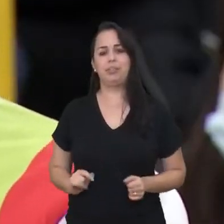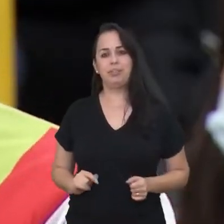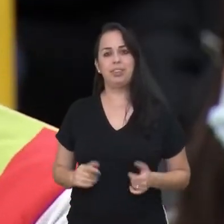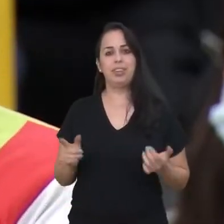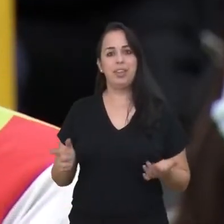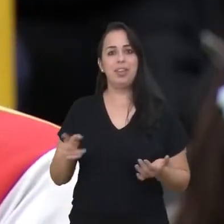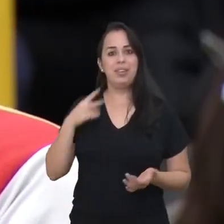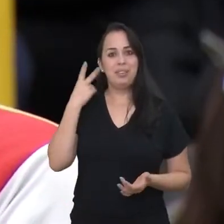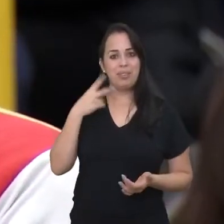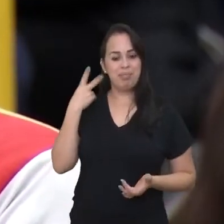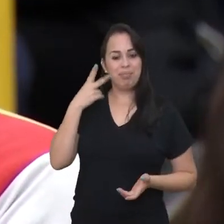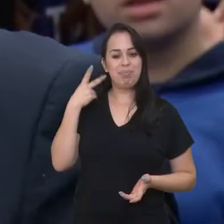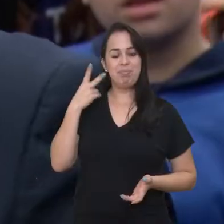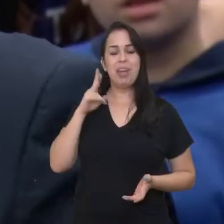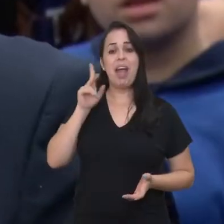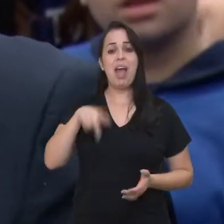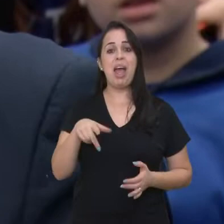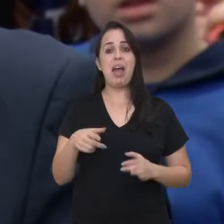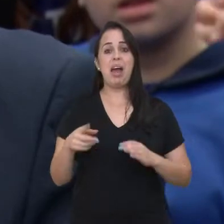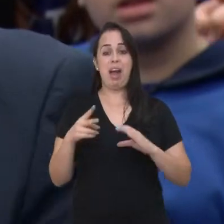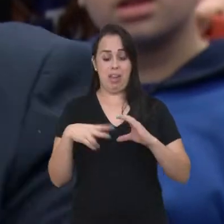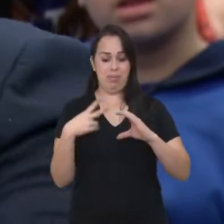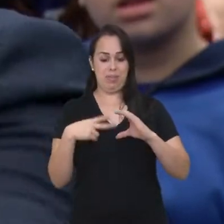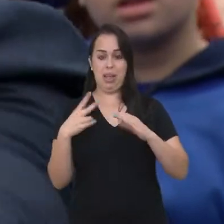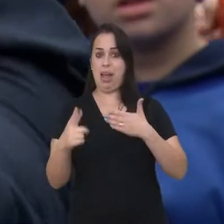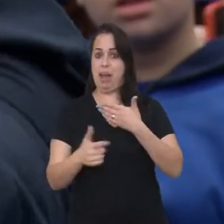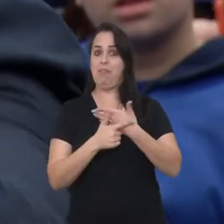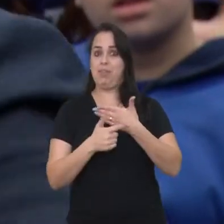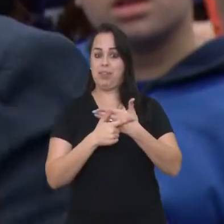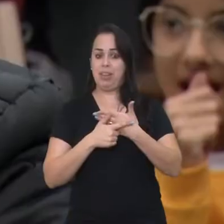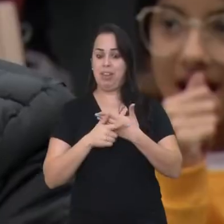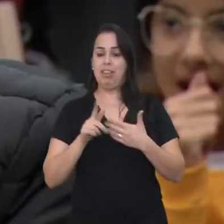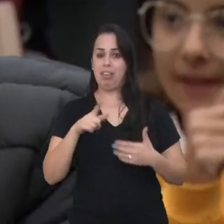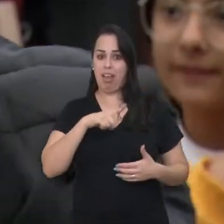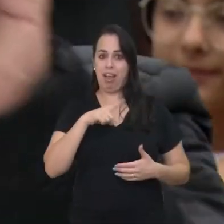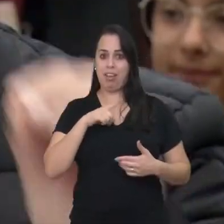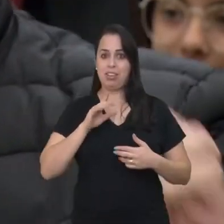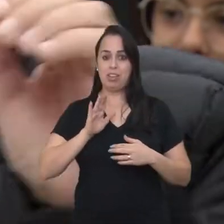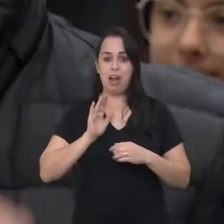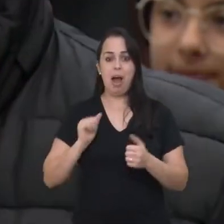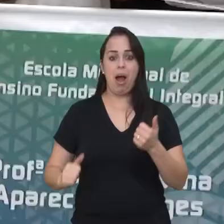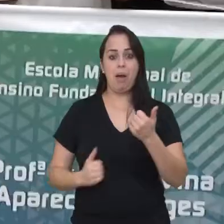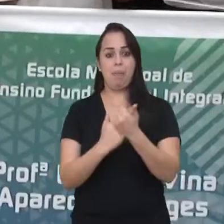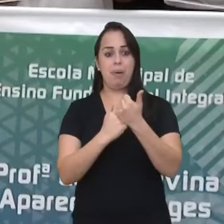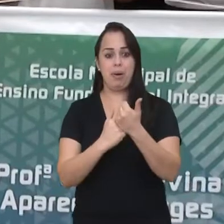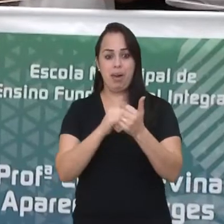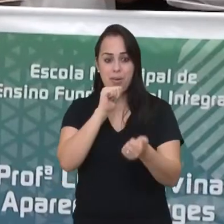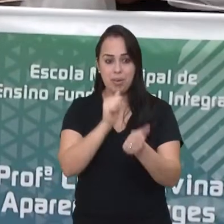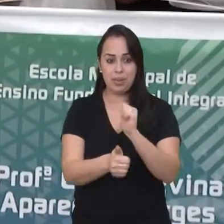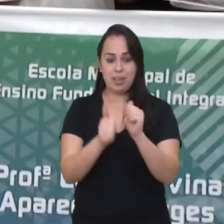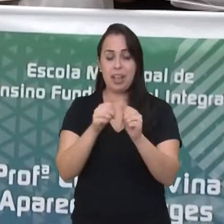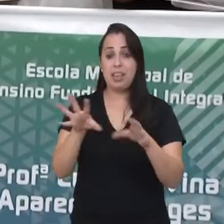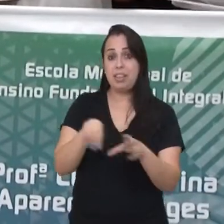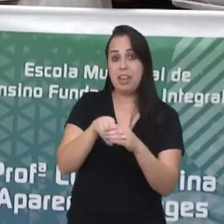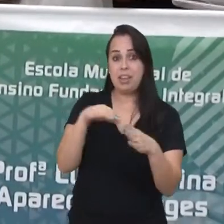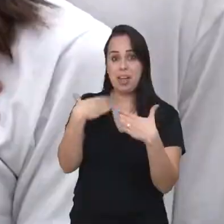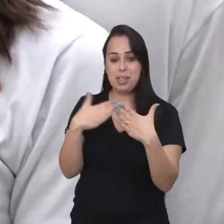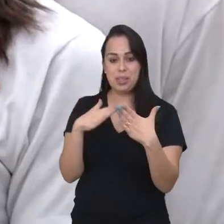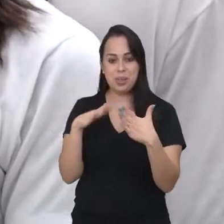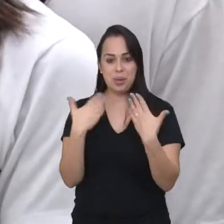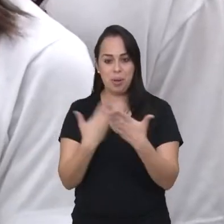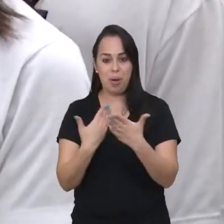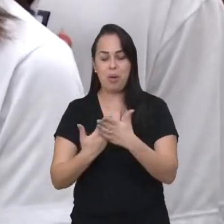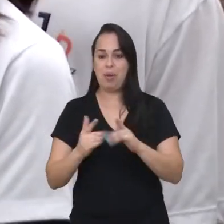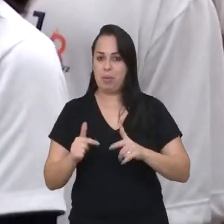Ainda segundo os parlamentares, é papel da Câmara apoiar iniciativas pautadas no esporte, principalmente em âmbito escolar,